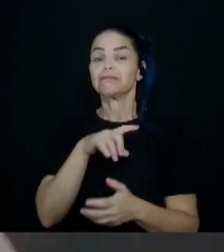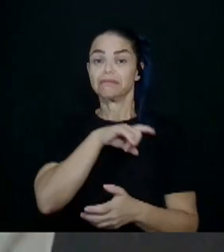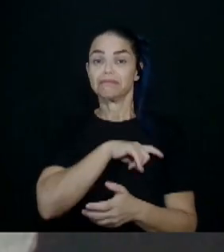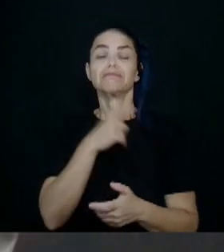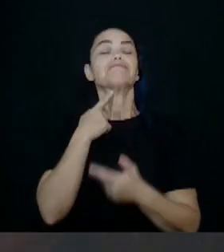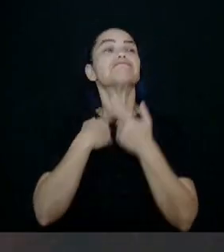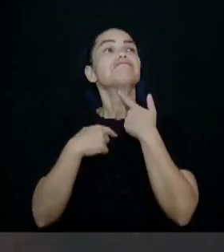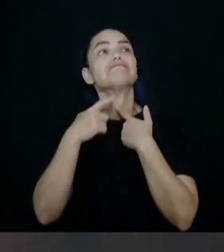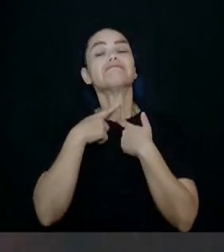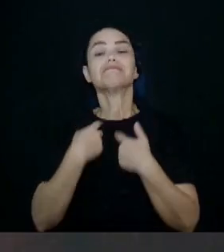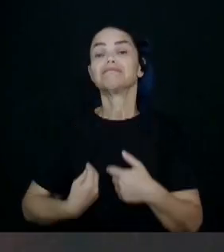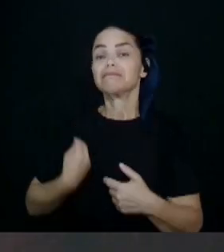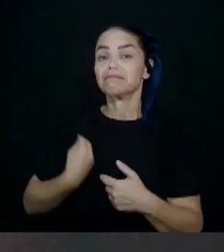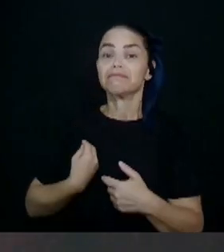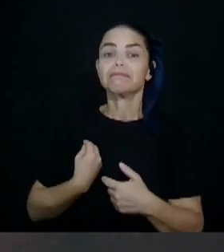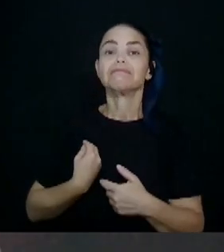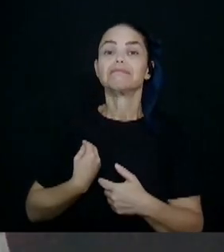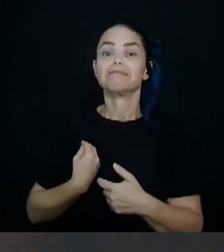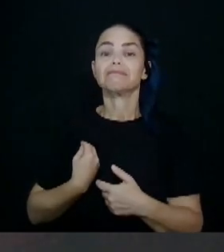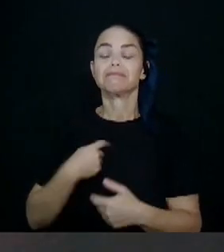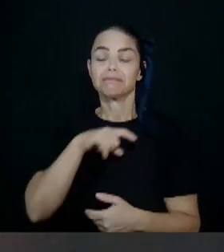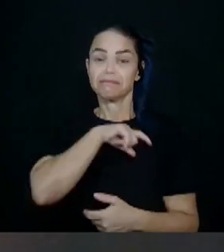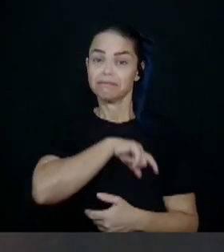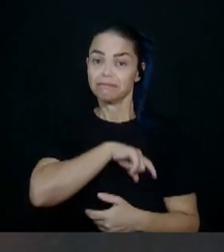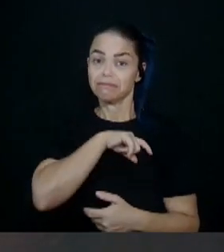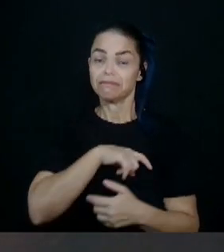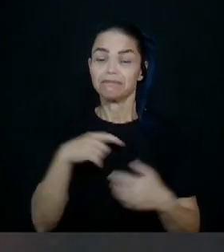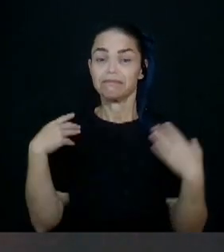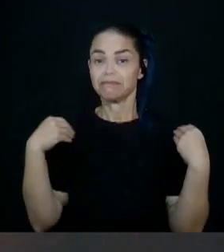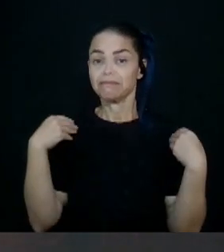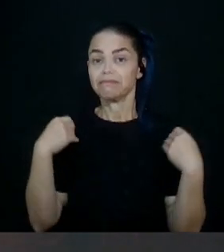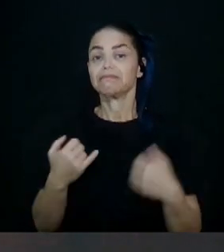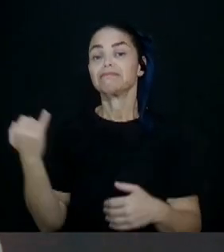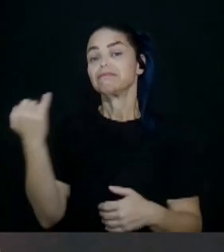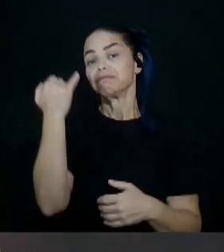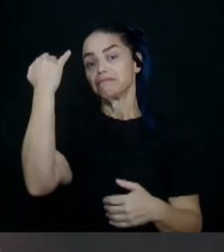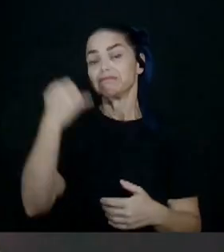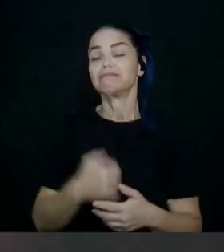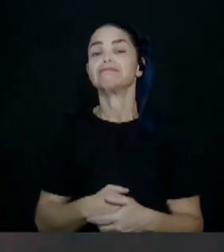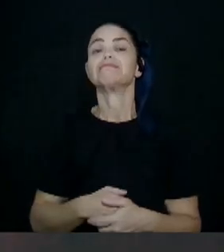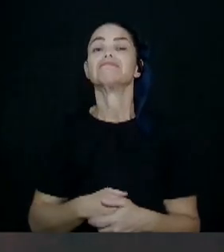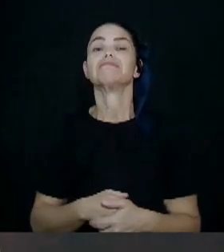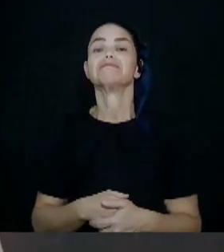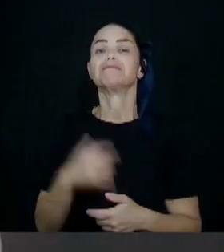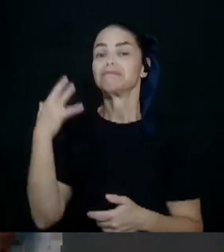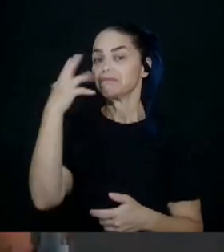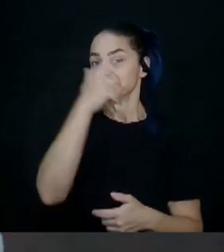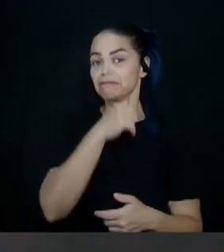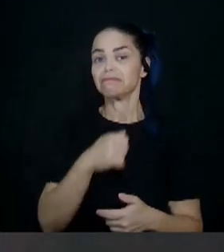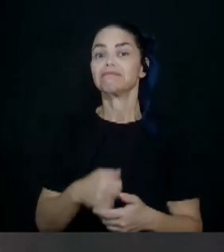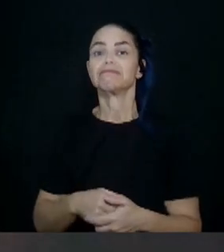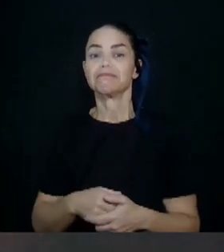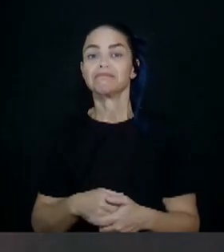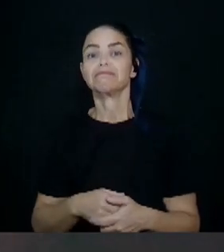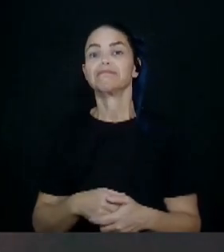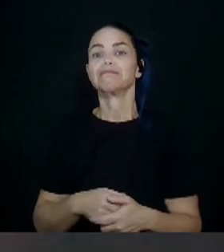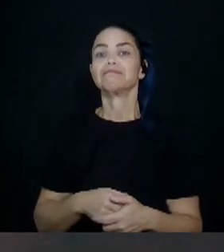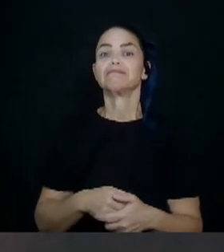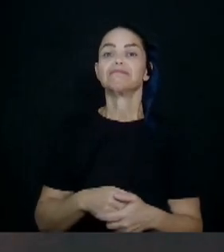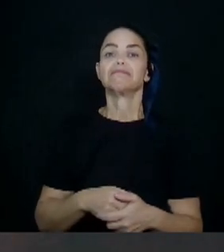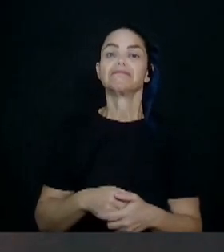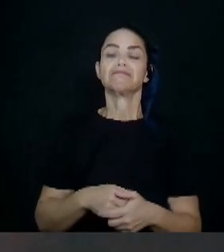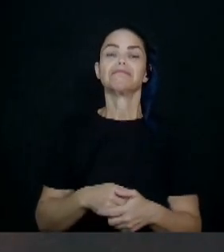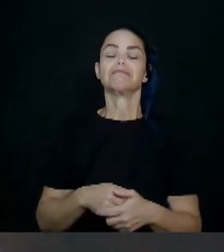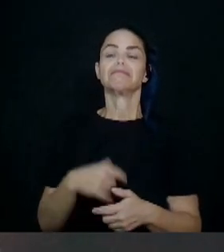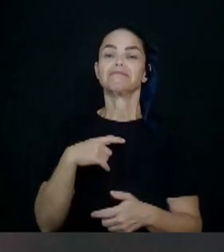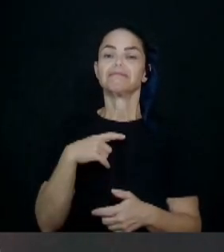na vida de ter uma CNH. Acho que isso é muito importante e é tão bonito, porque aquilo, né, mesmo que tem